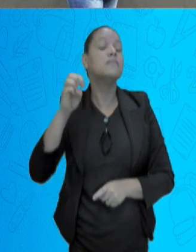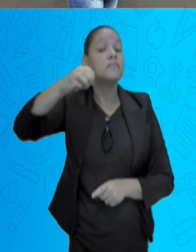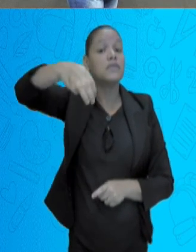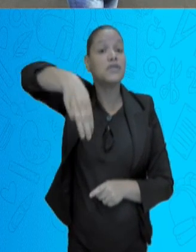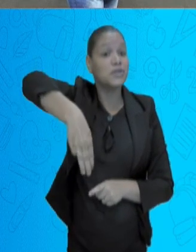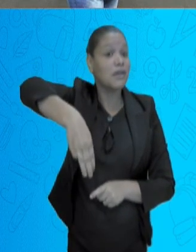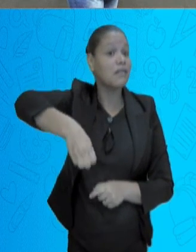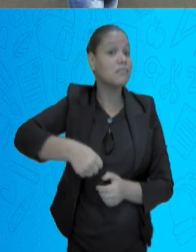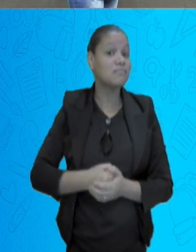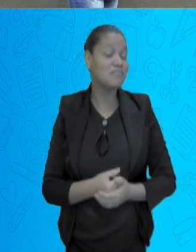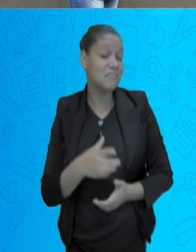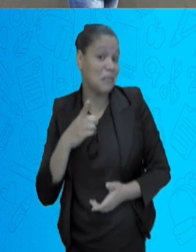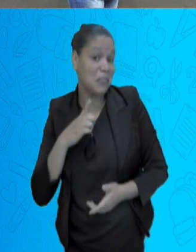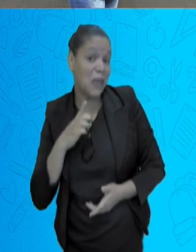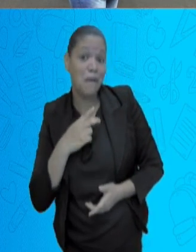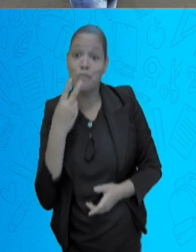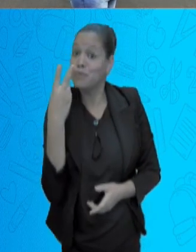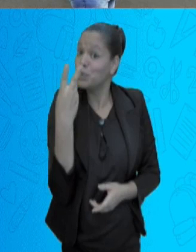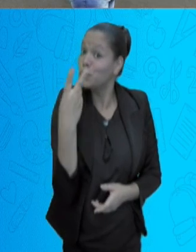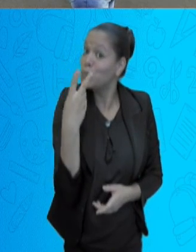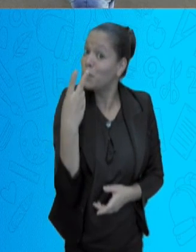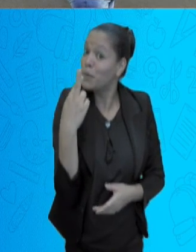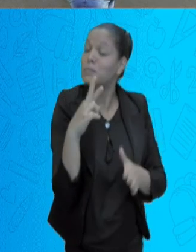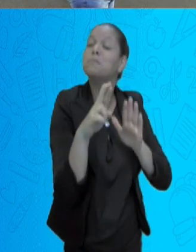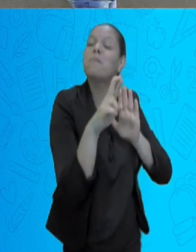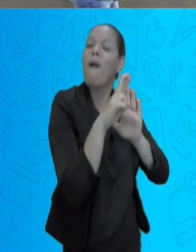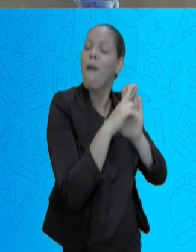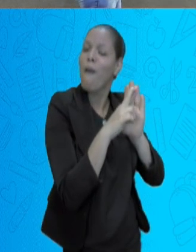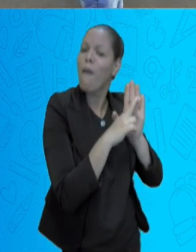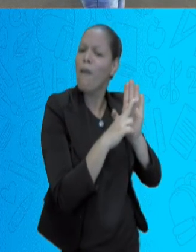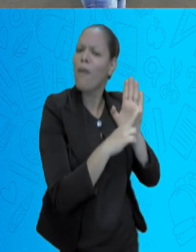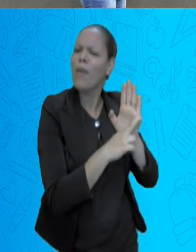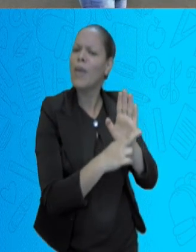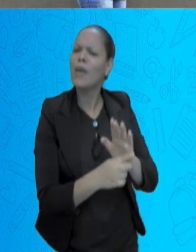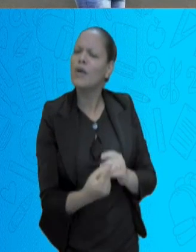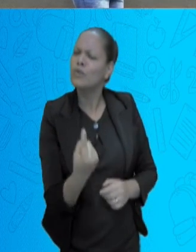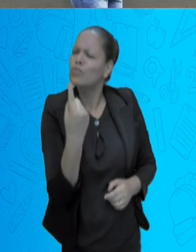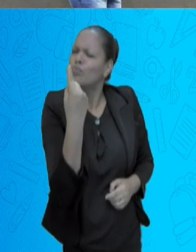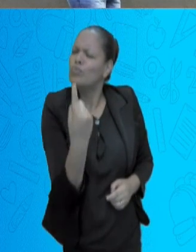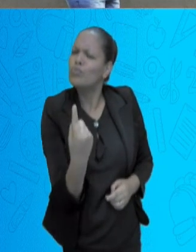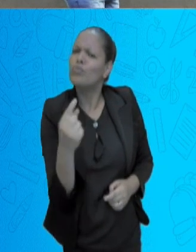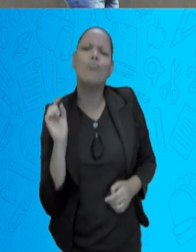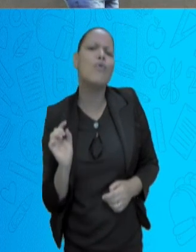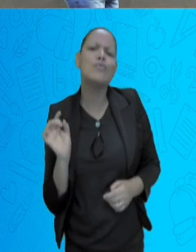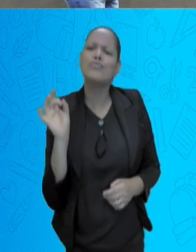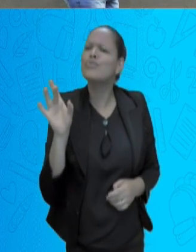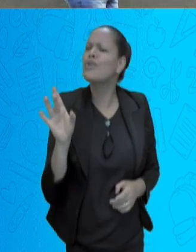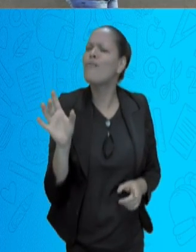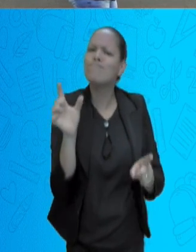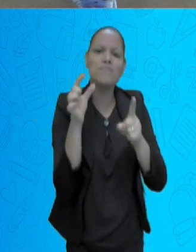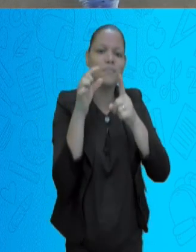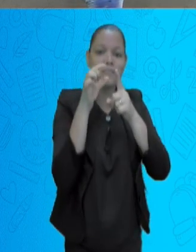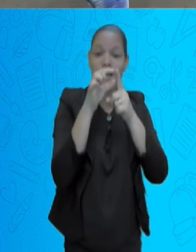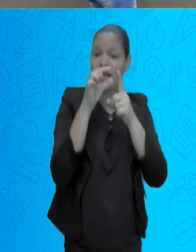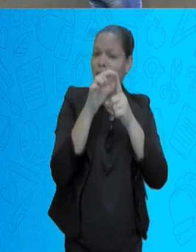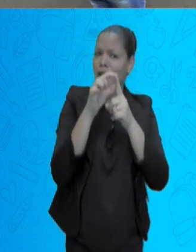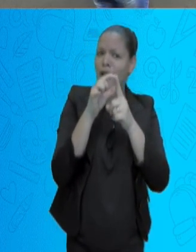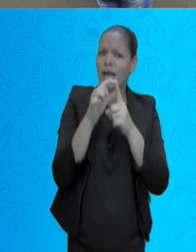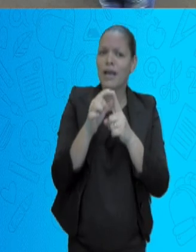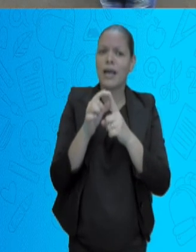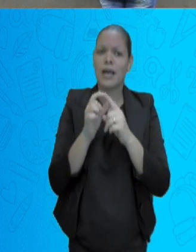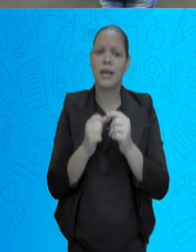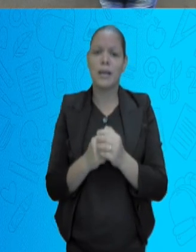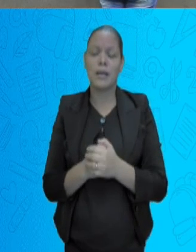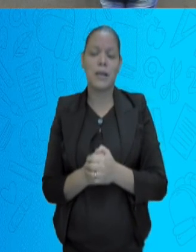as duas regras aqui numa mesma palavra. No final de palavras, eu uso M. E